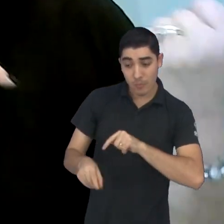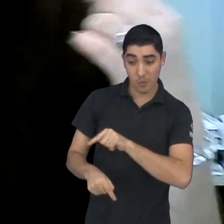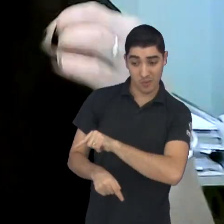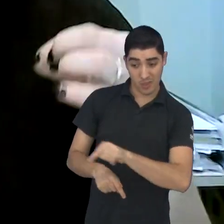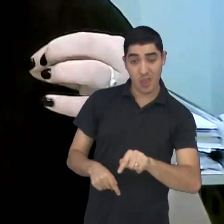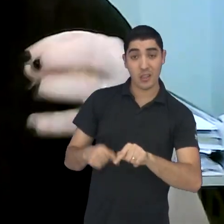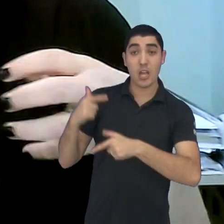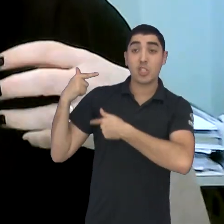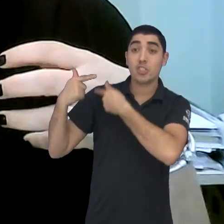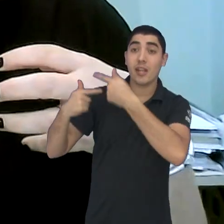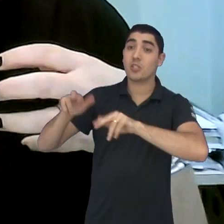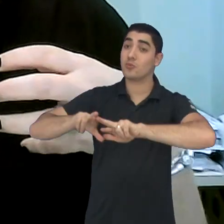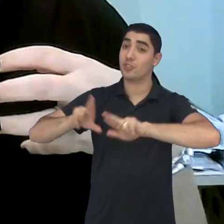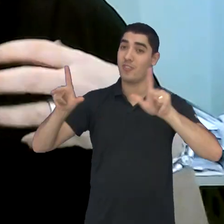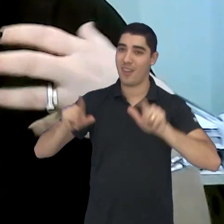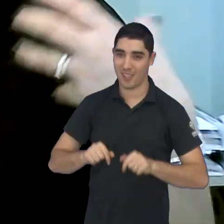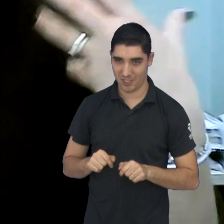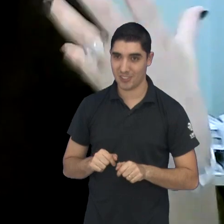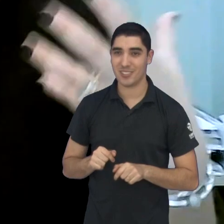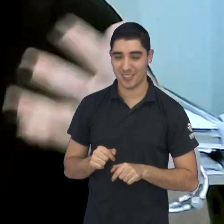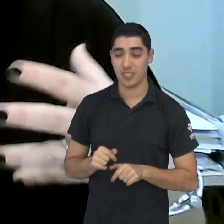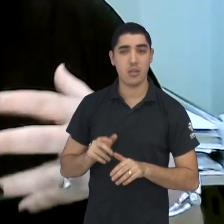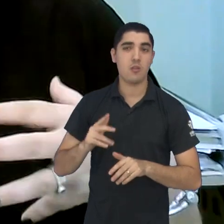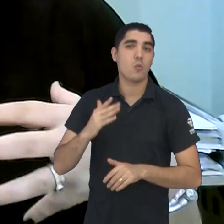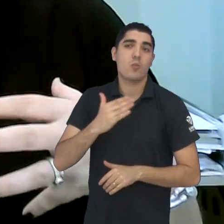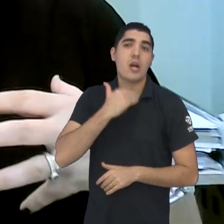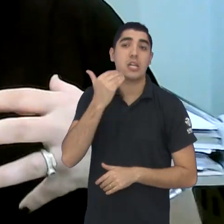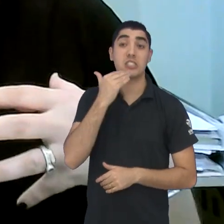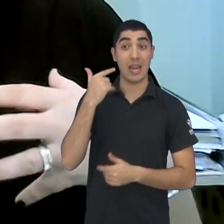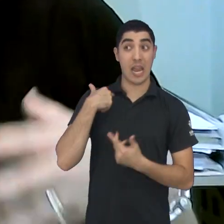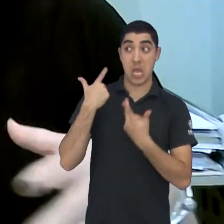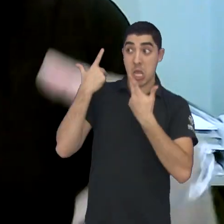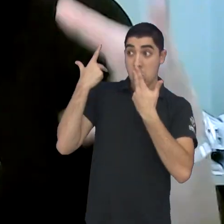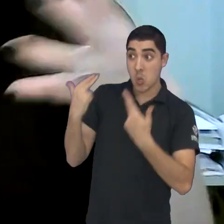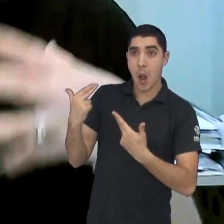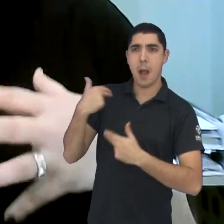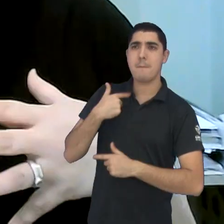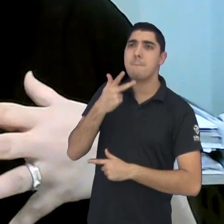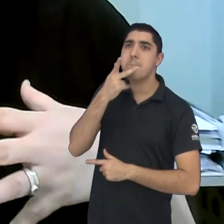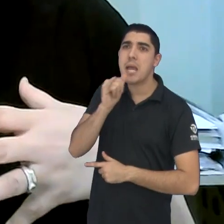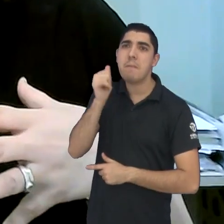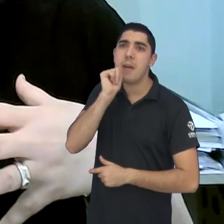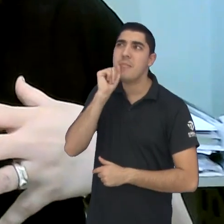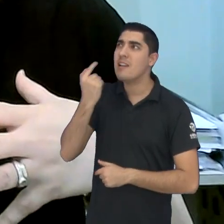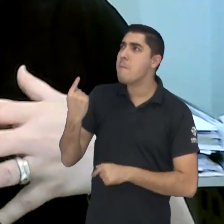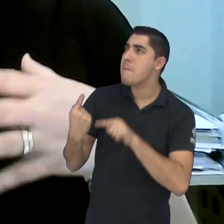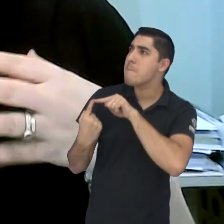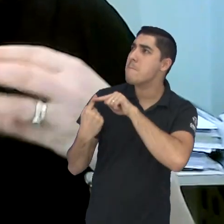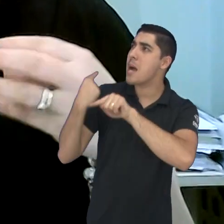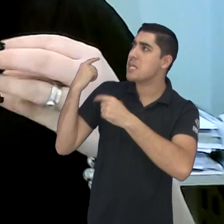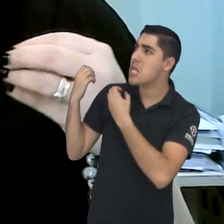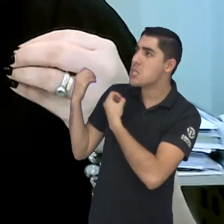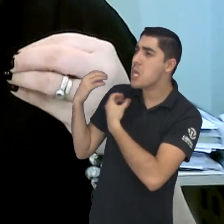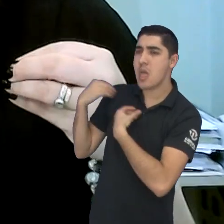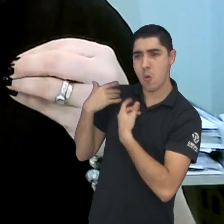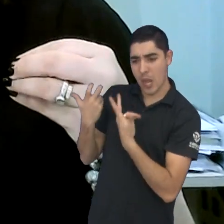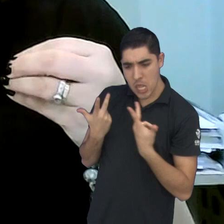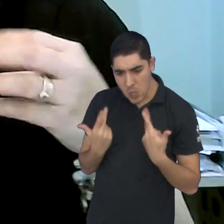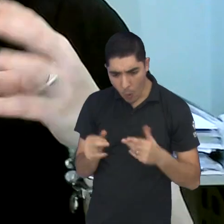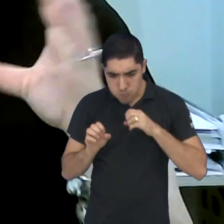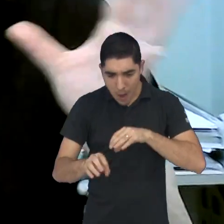geração. Não dá para eu querer fazer exatamente como meus pais faziam, porque se eu